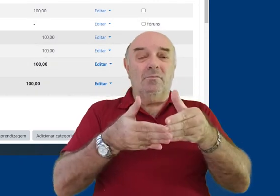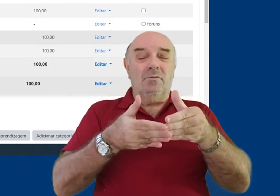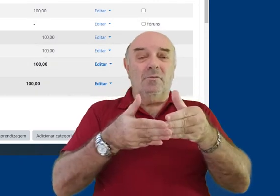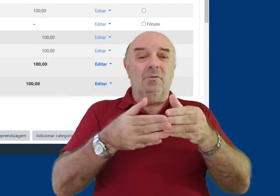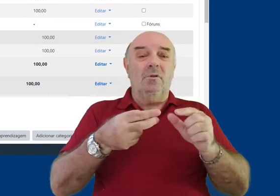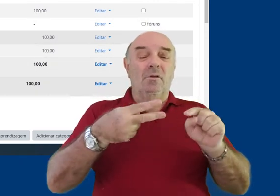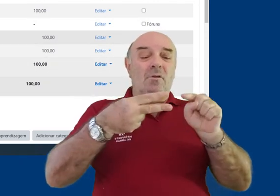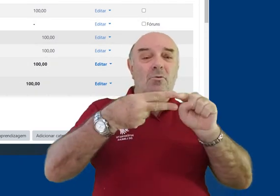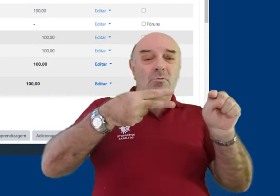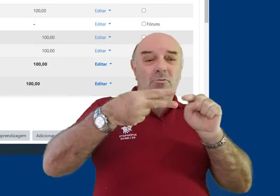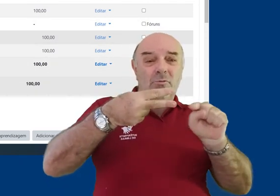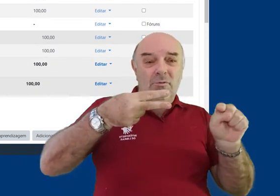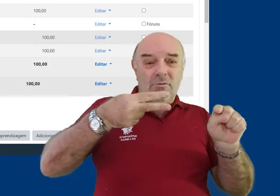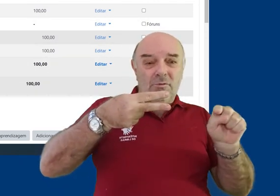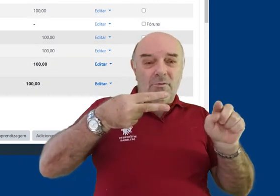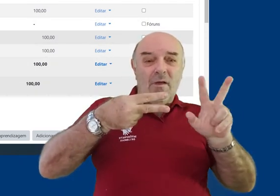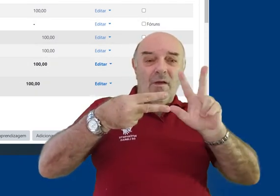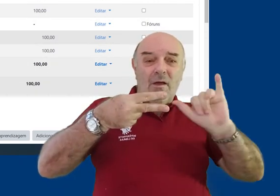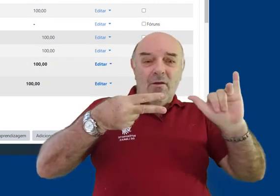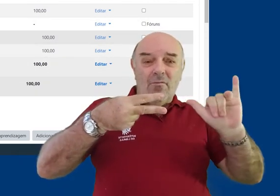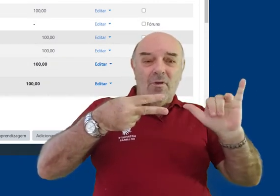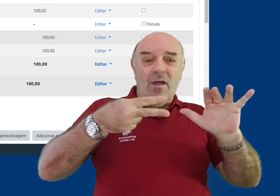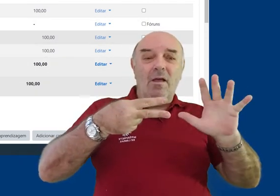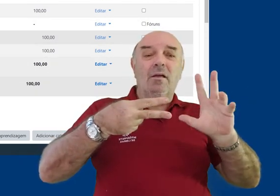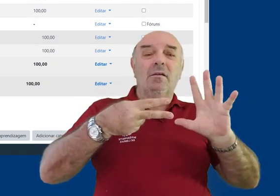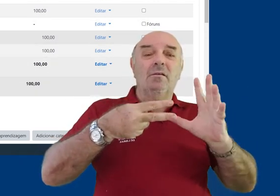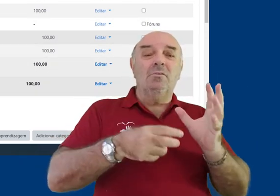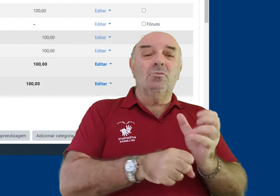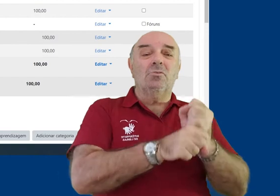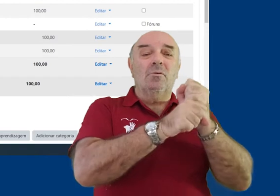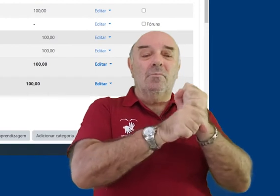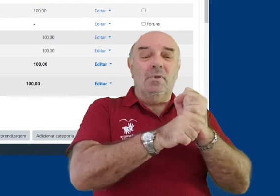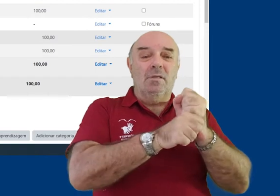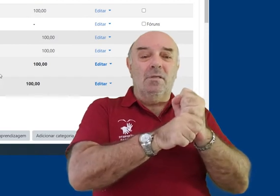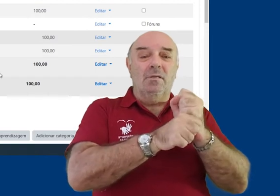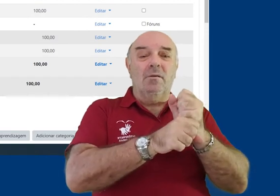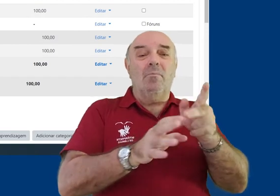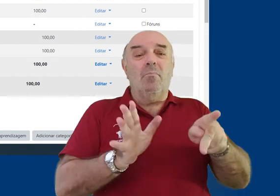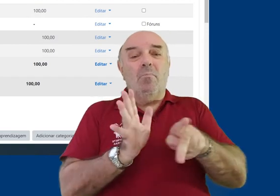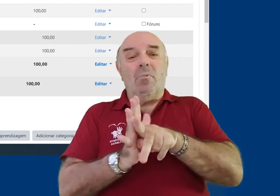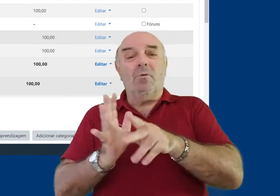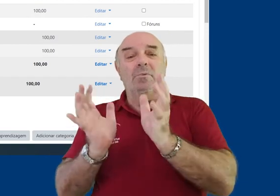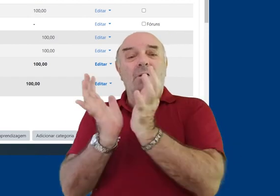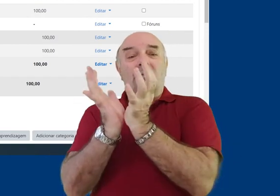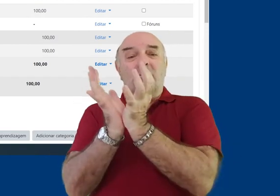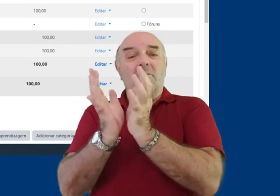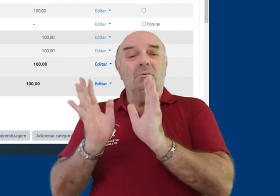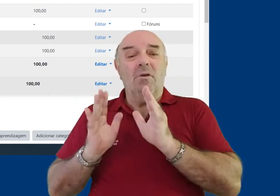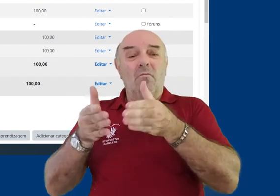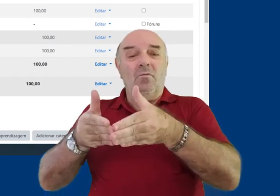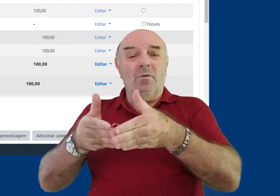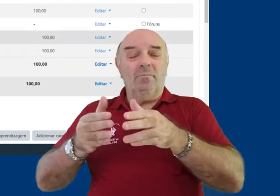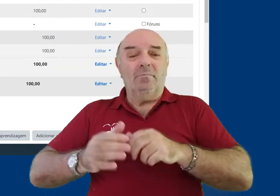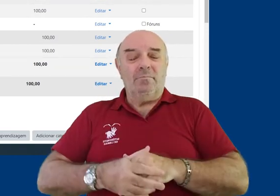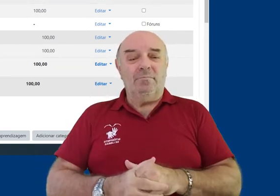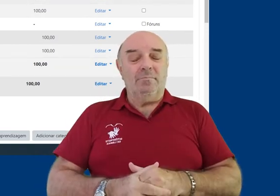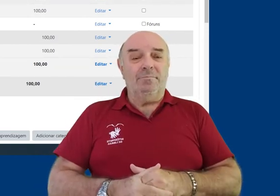dois itens de nota vão criar um total da categoria Fóruns. Ou